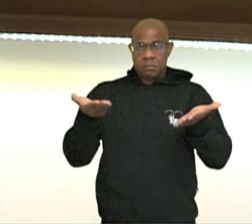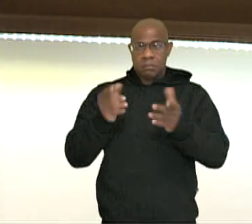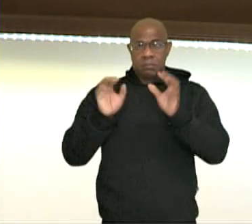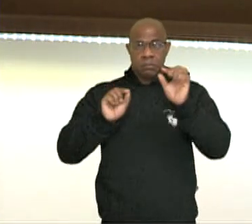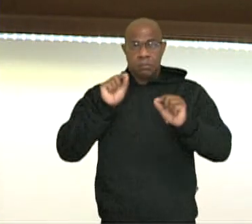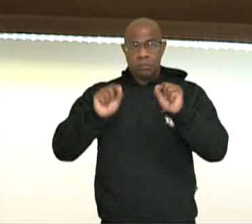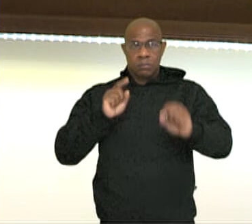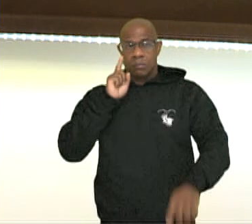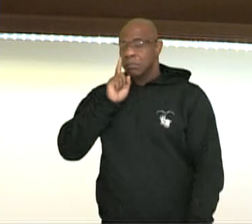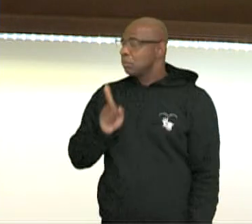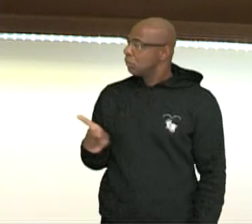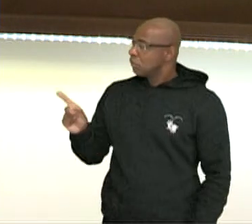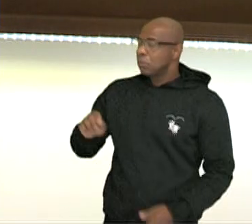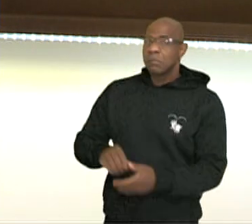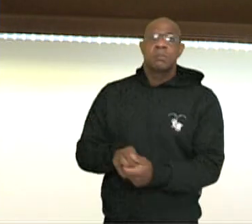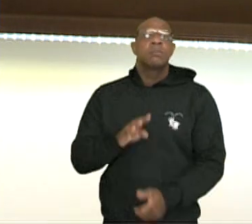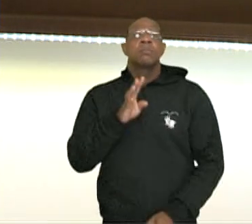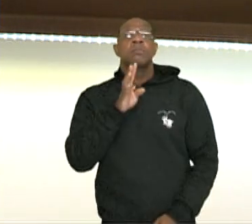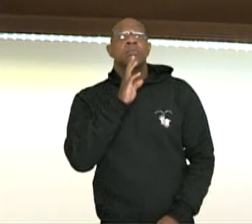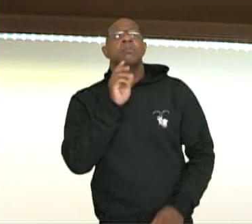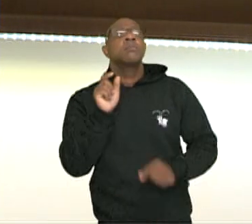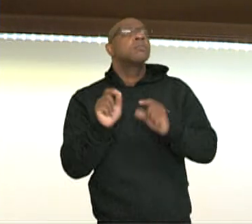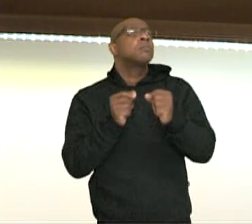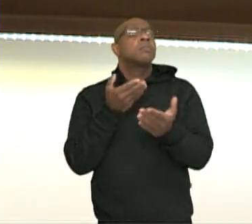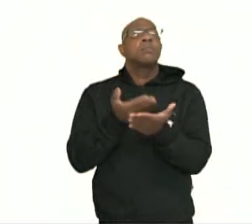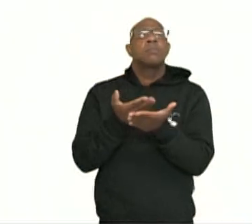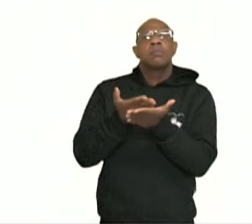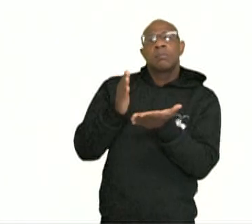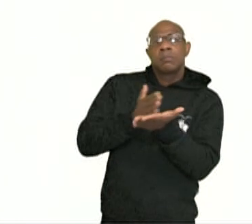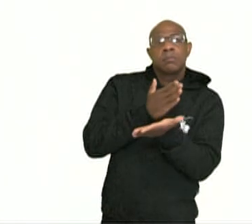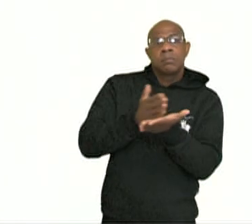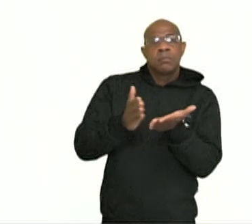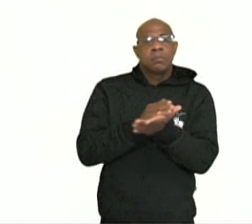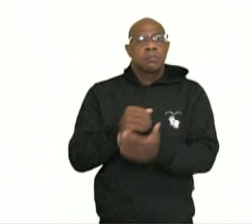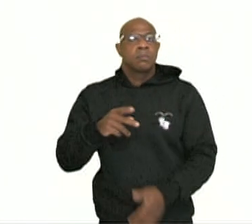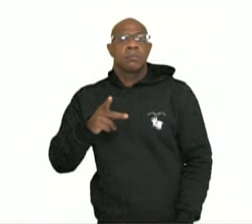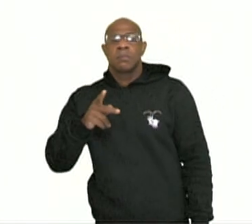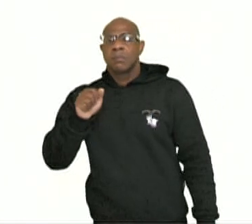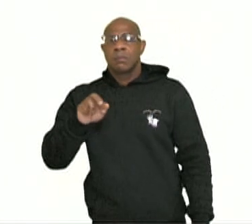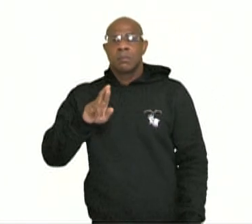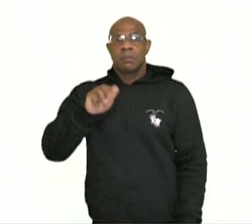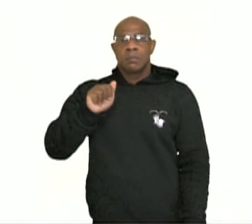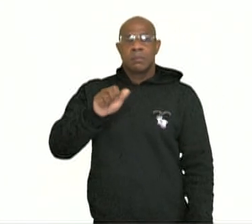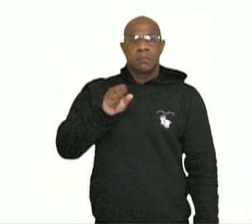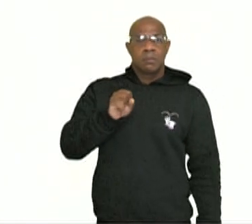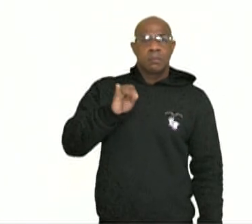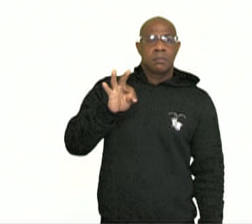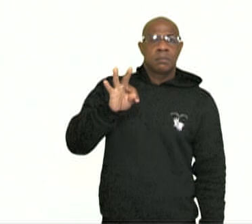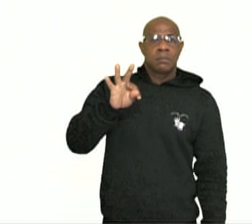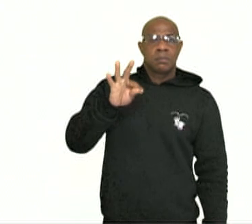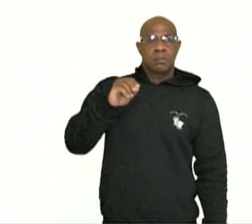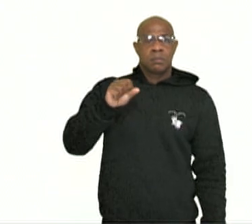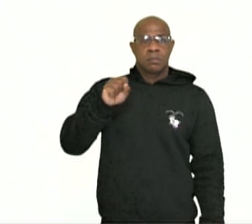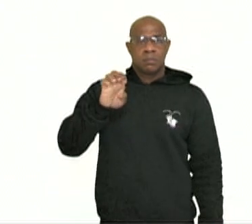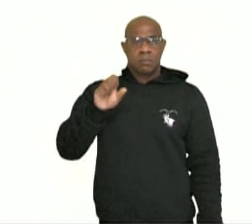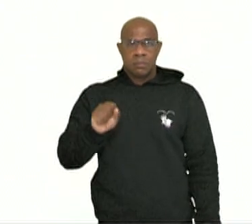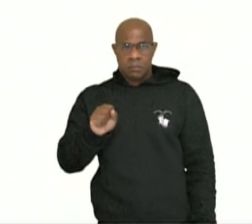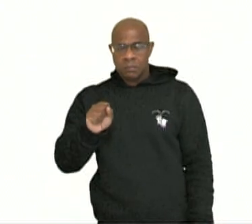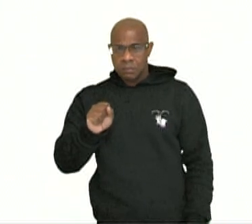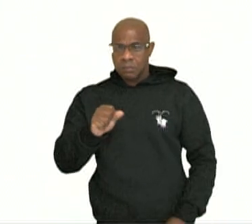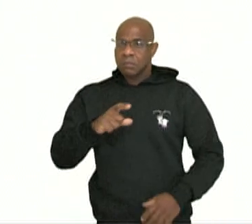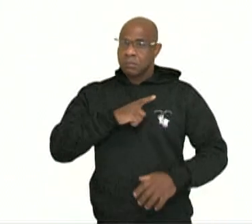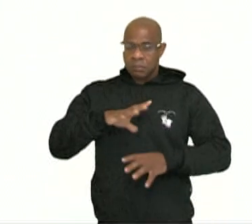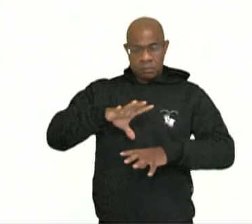conhecê-los? Vamos conhecer então nessa aula algumas parasitoses causadas por nematóides.